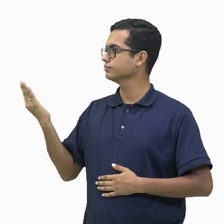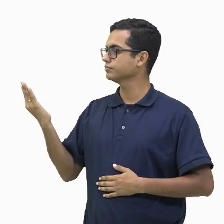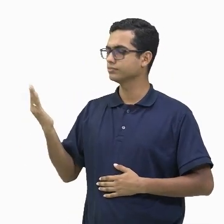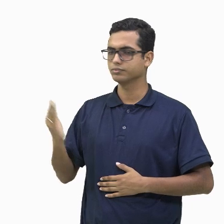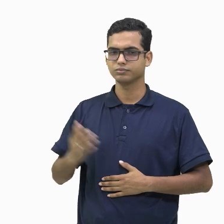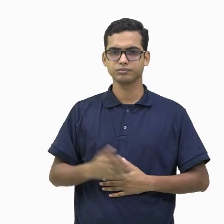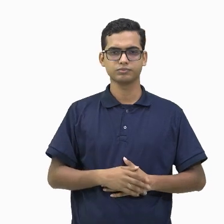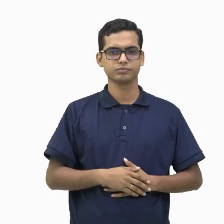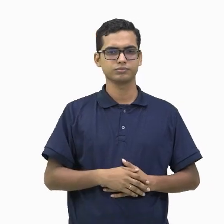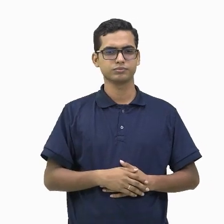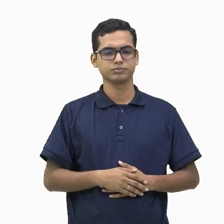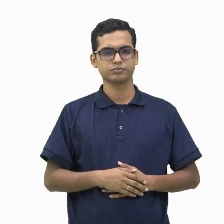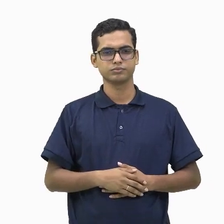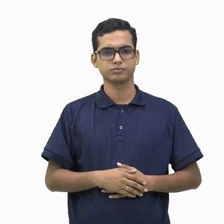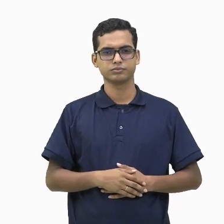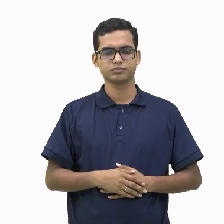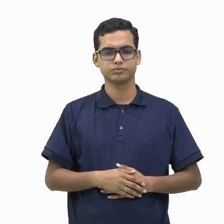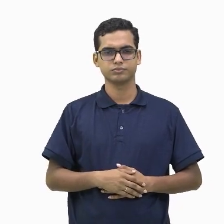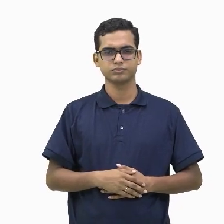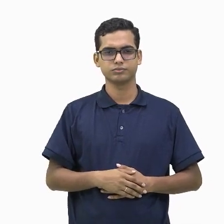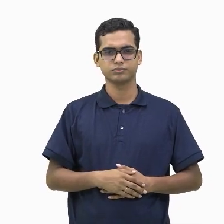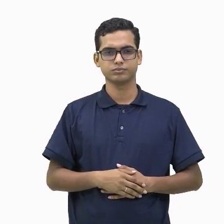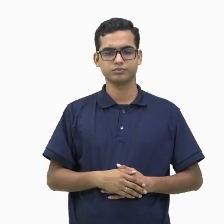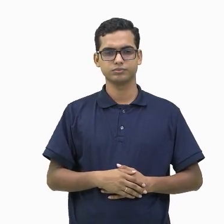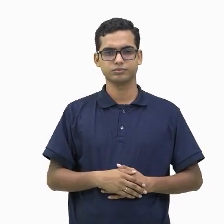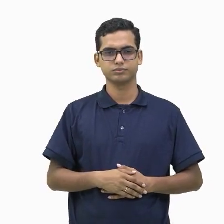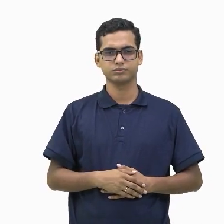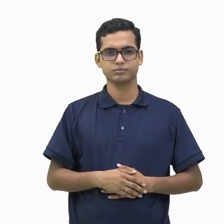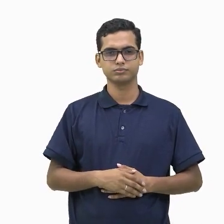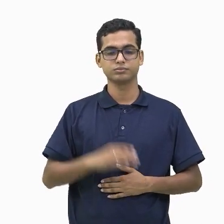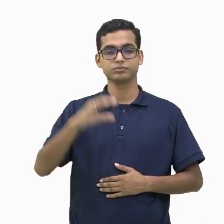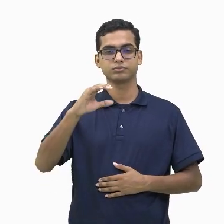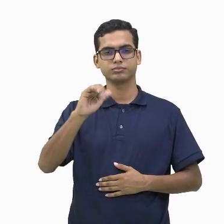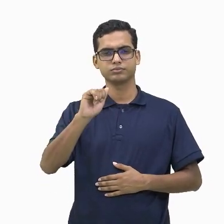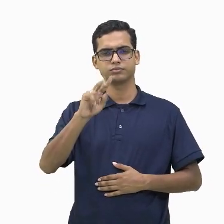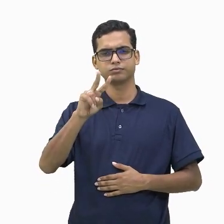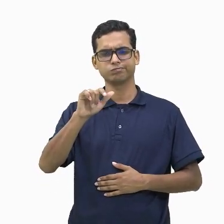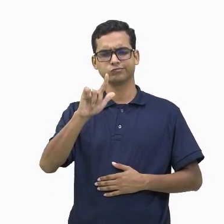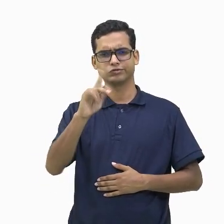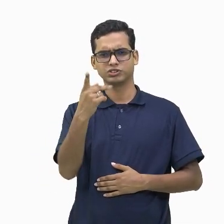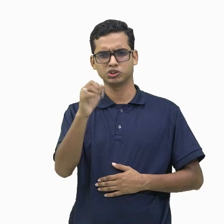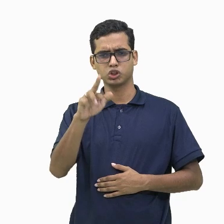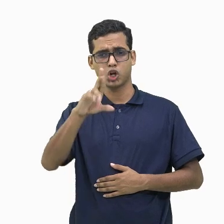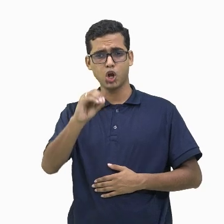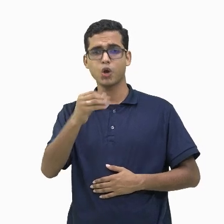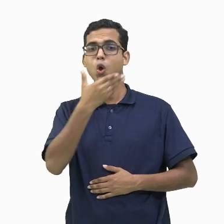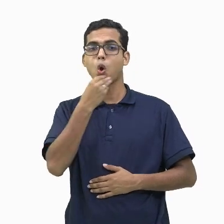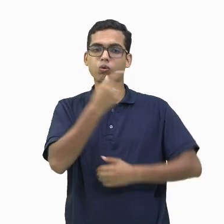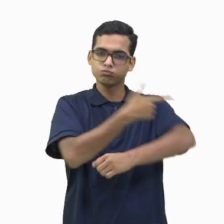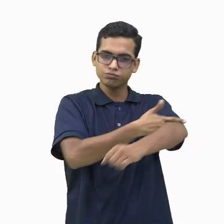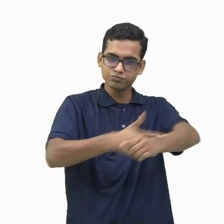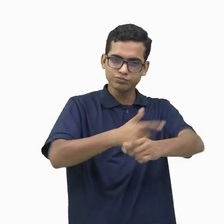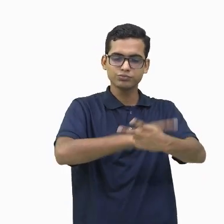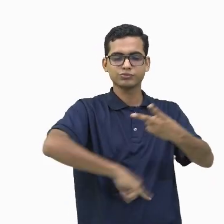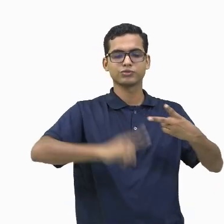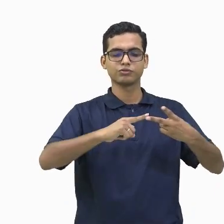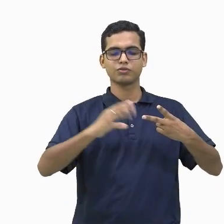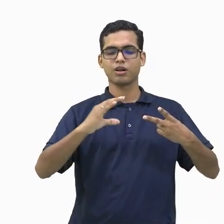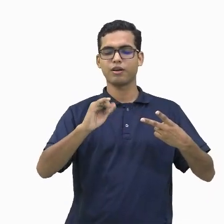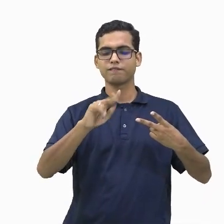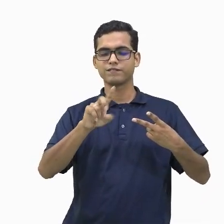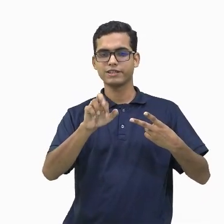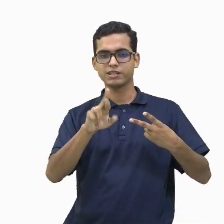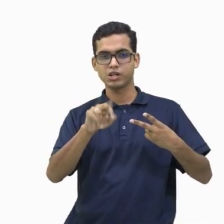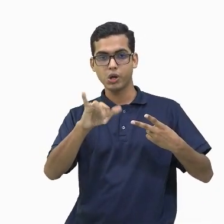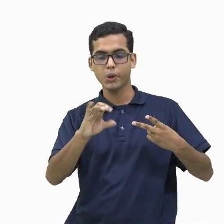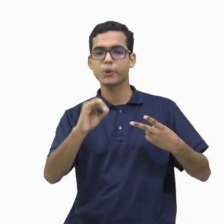como cavaleiro da fazenda. Cavalheiro é aquele homem cortês, educado, e cavaleiro, aquela pessoa